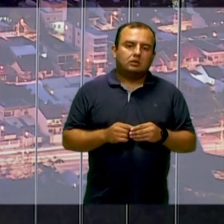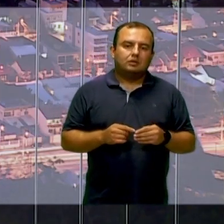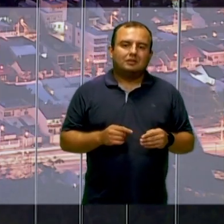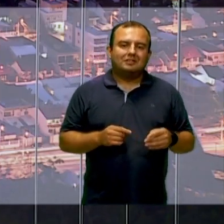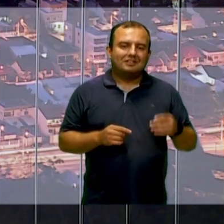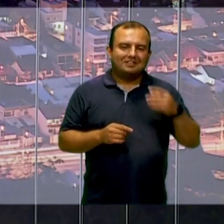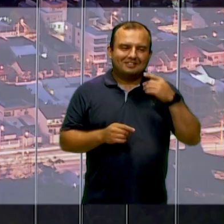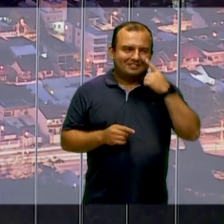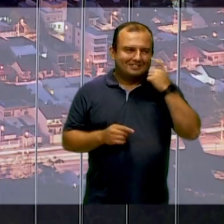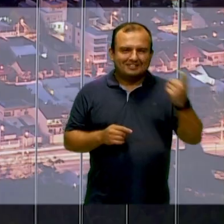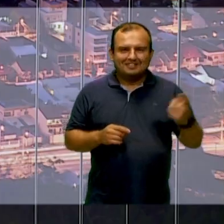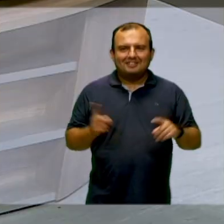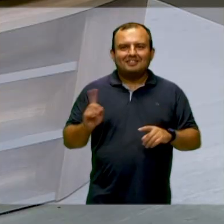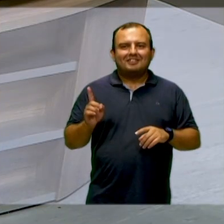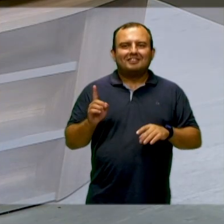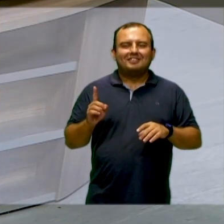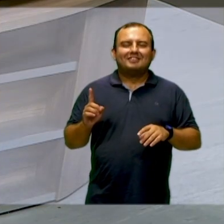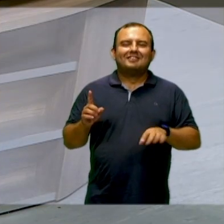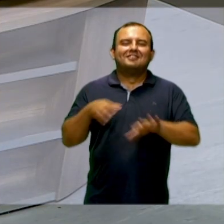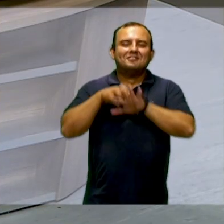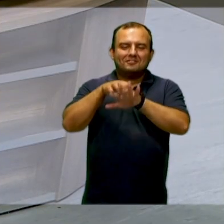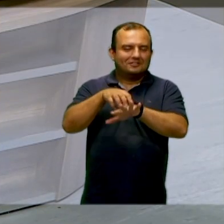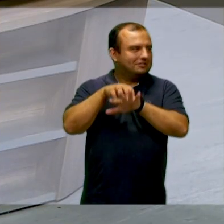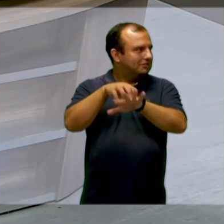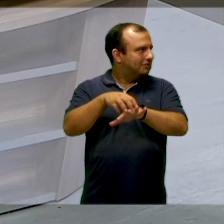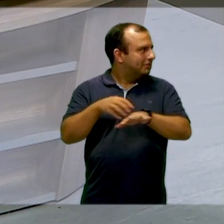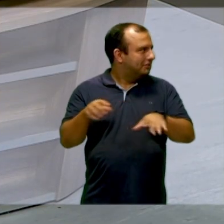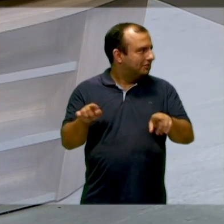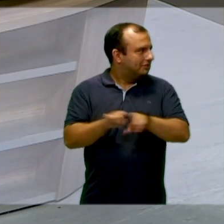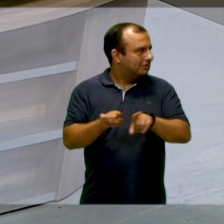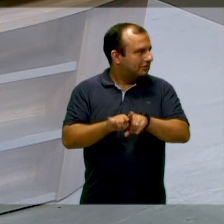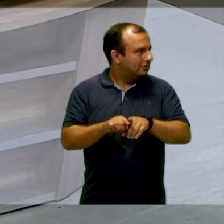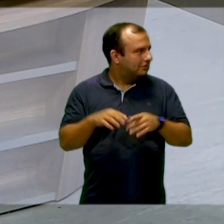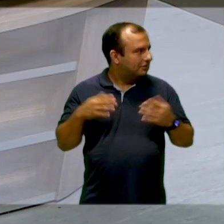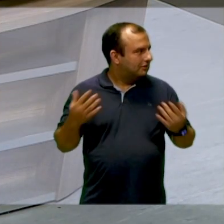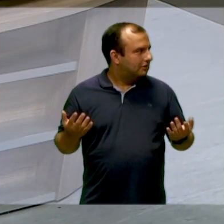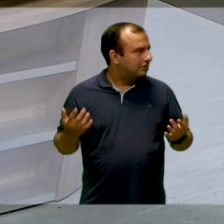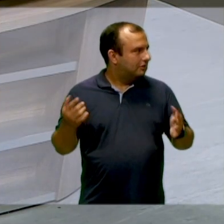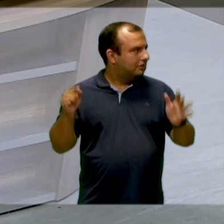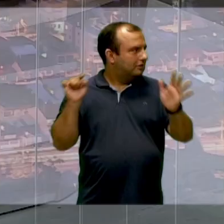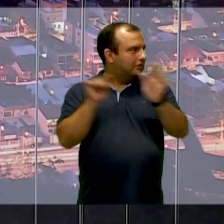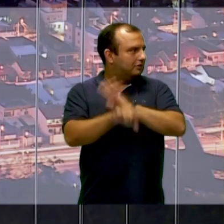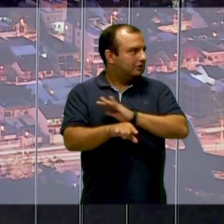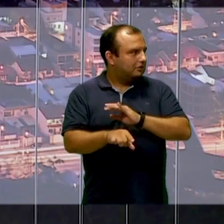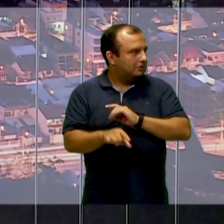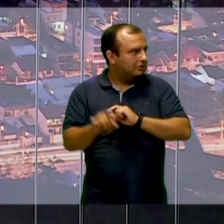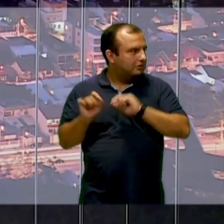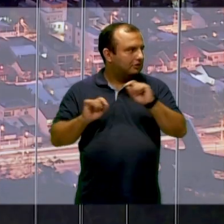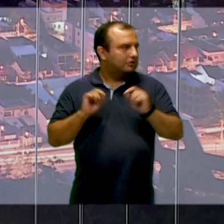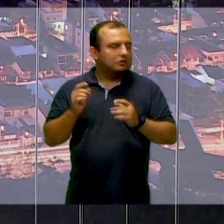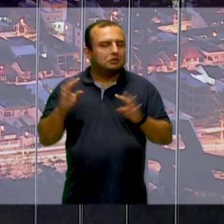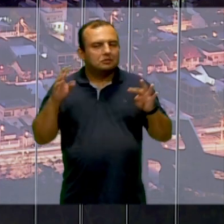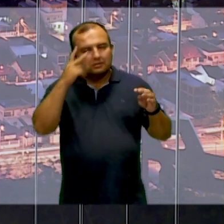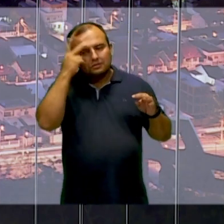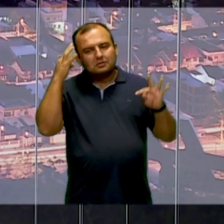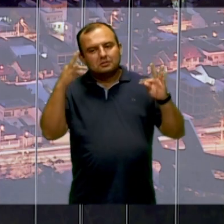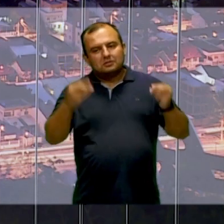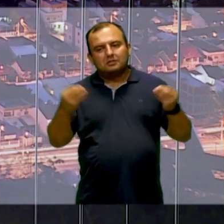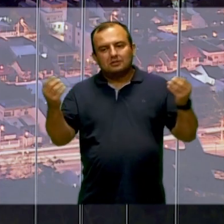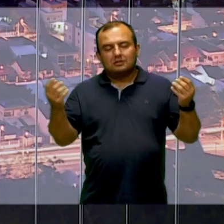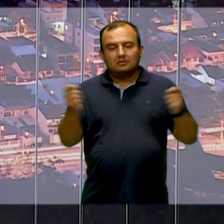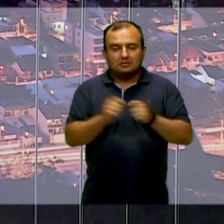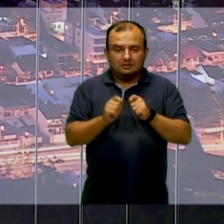interessa. Hoje a gente está com tempo livre. Vamos para o turismo. Então, a pergunta que todo mundo está fazendo.